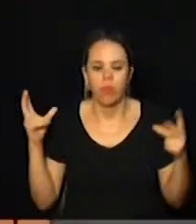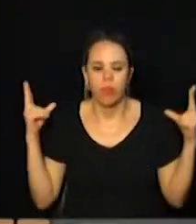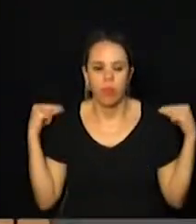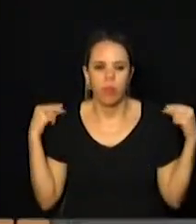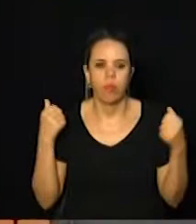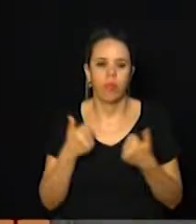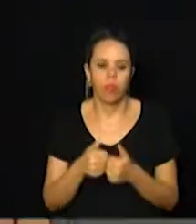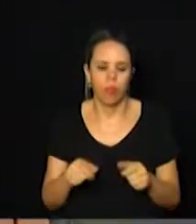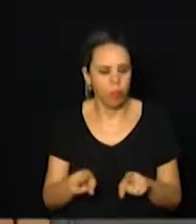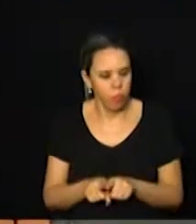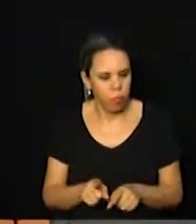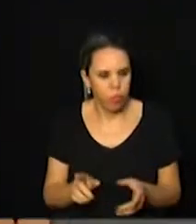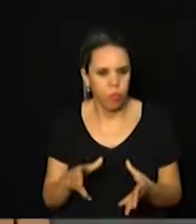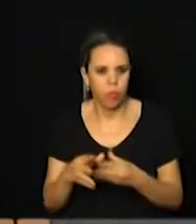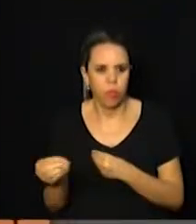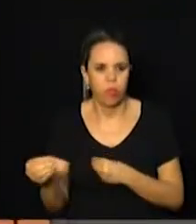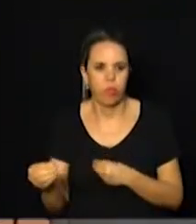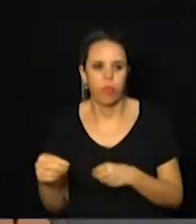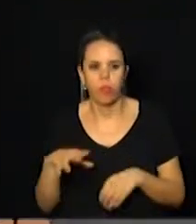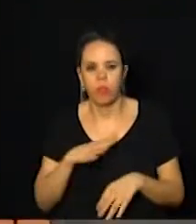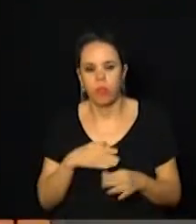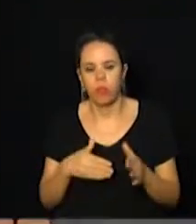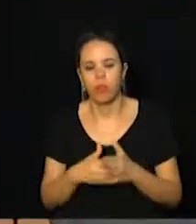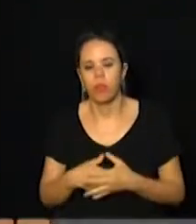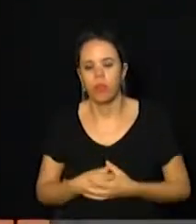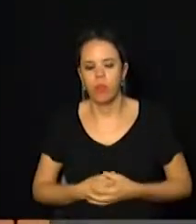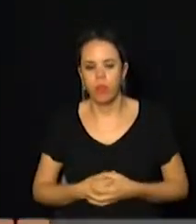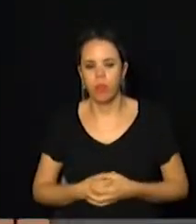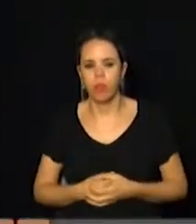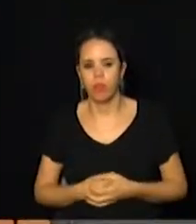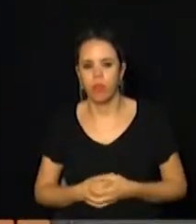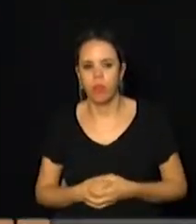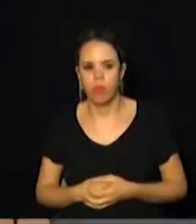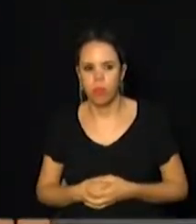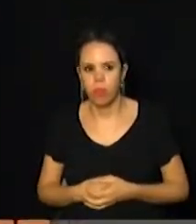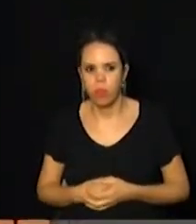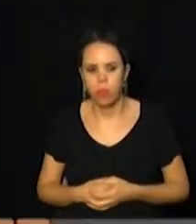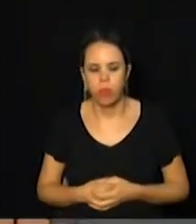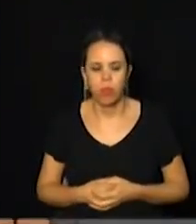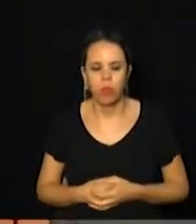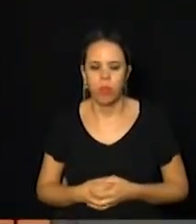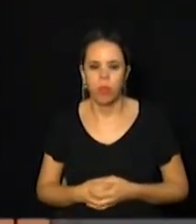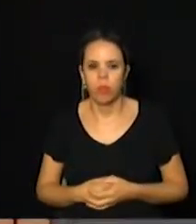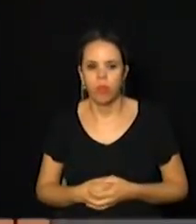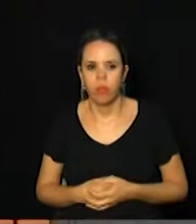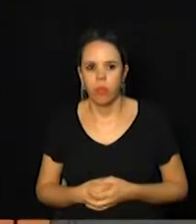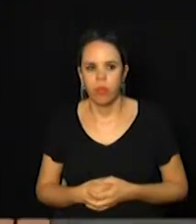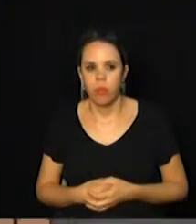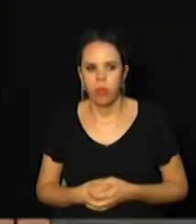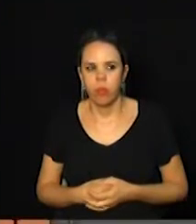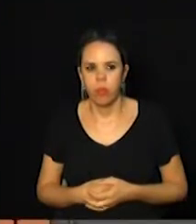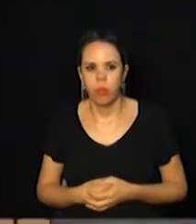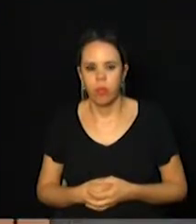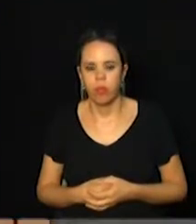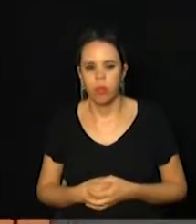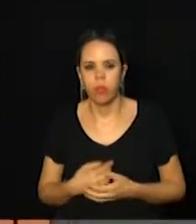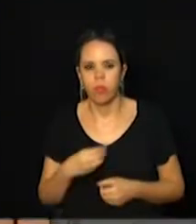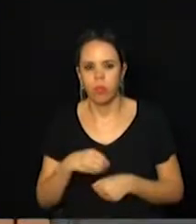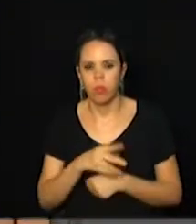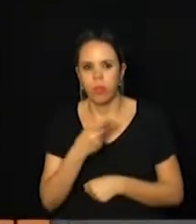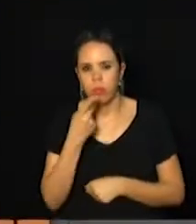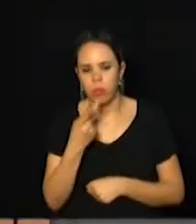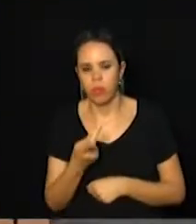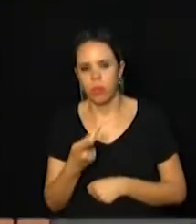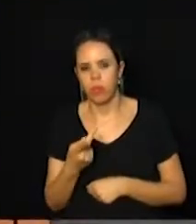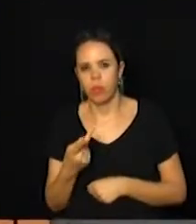dia outra questão por último mesmo vereador e essa questão da foi trazida aqui